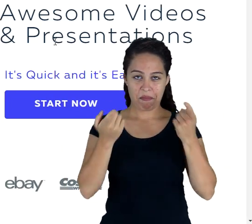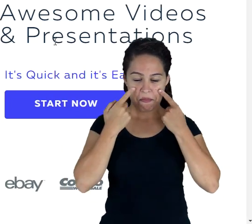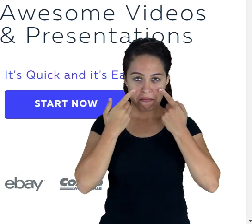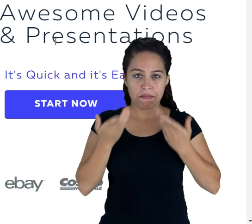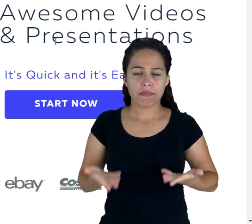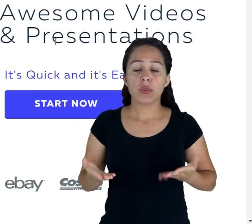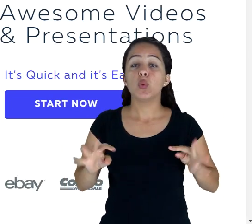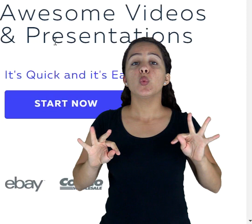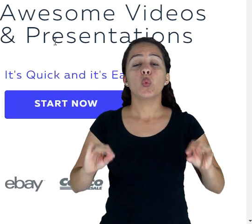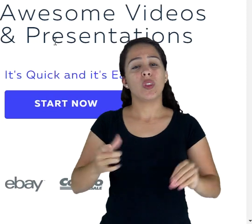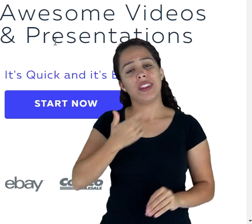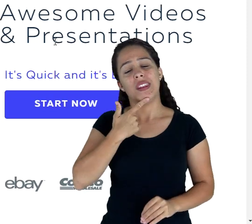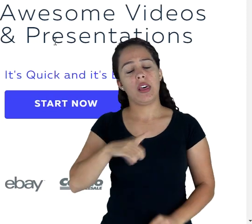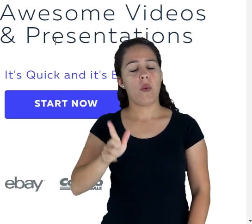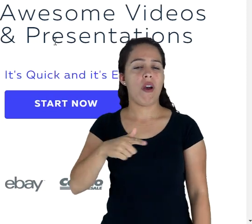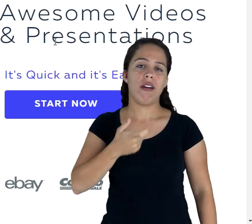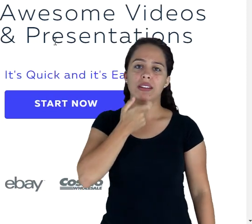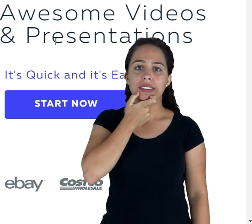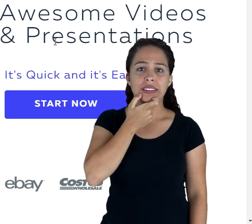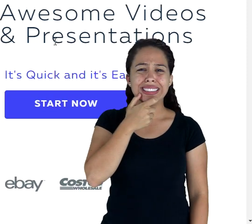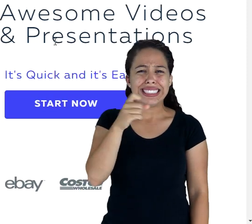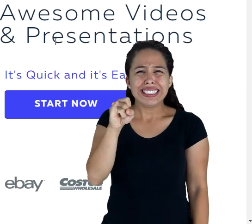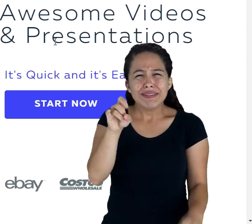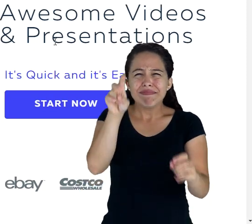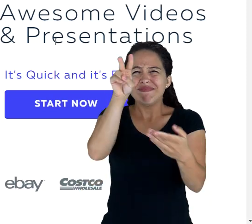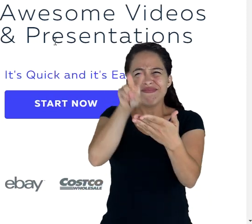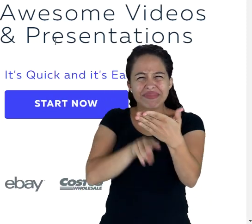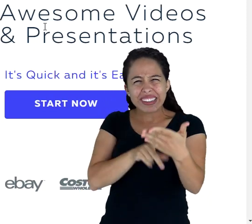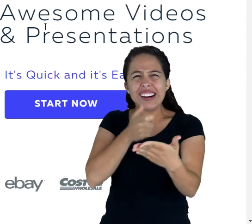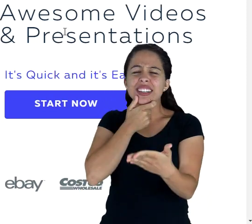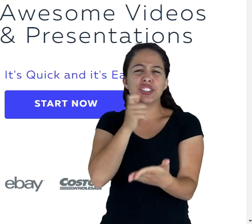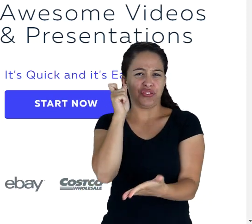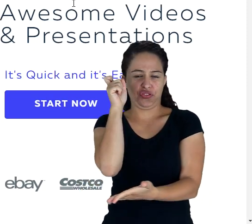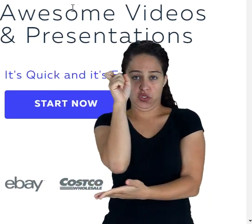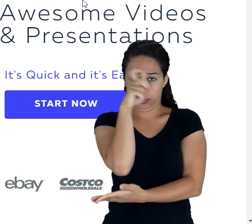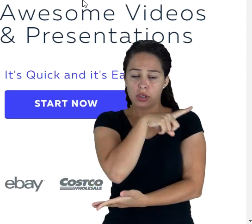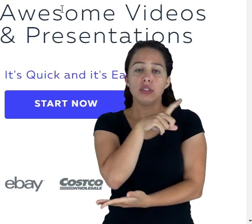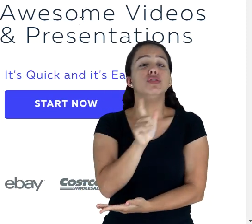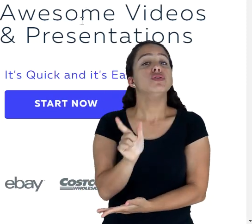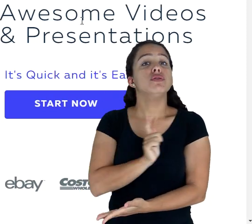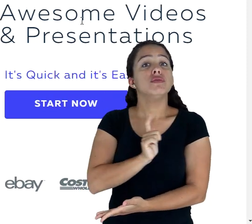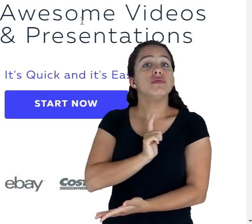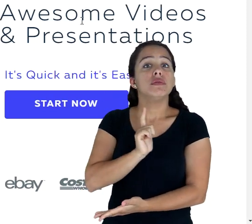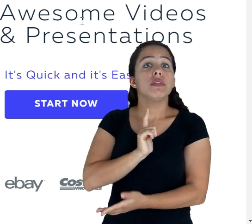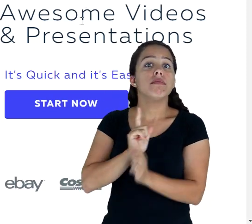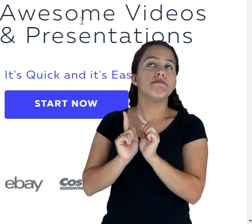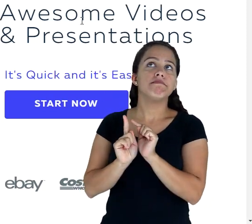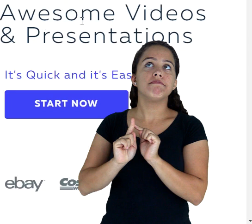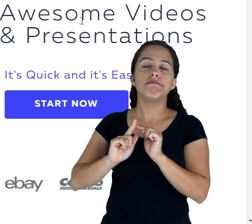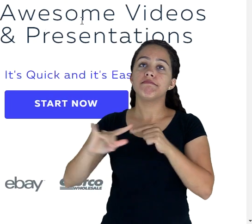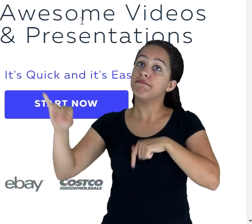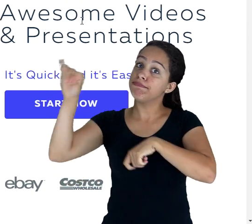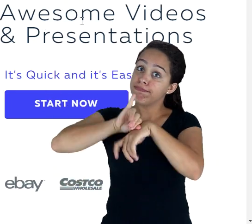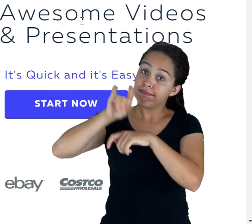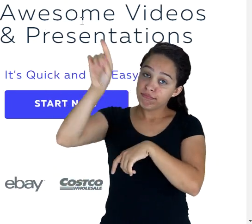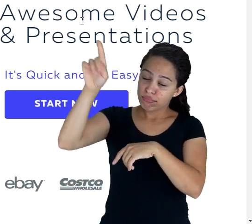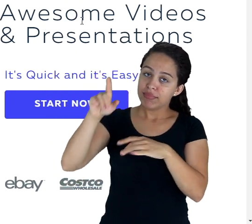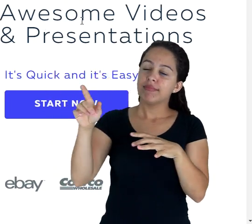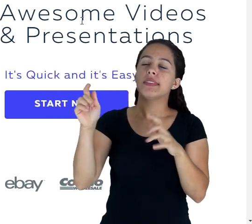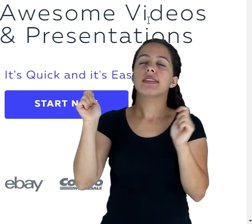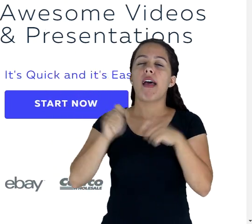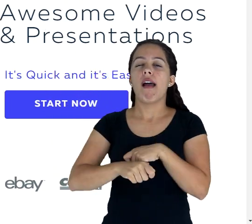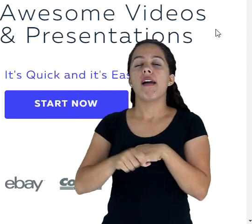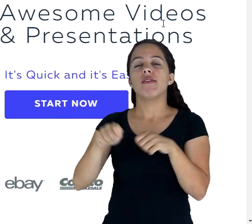www.portaldoempreendedor.gov.br lês então se você tem dificuldade de delay inglês existe uma alternativa que pode ajudar